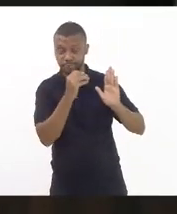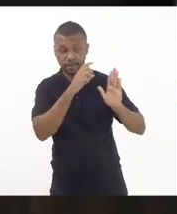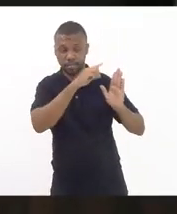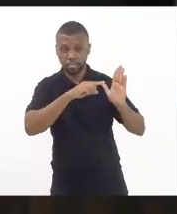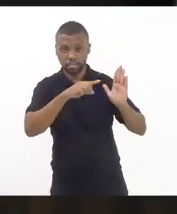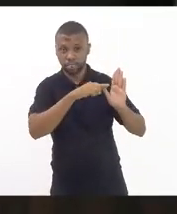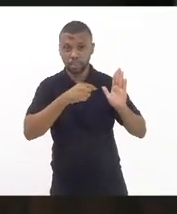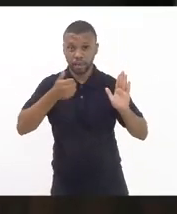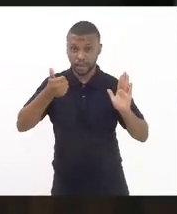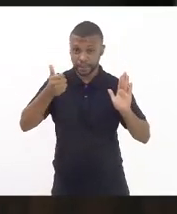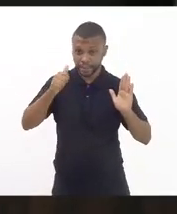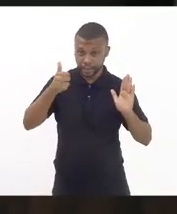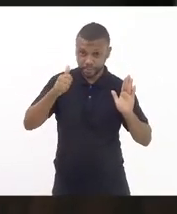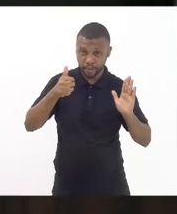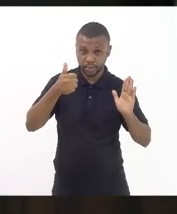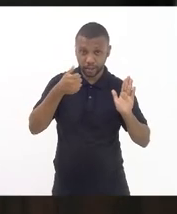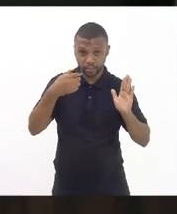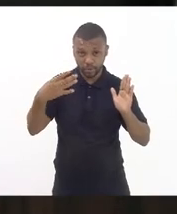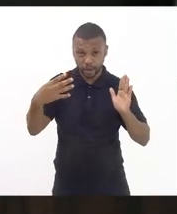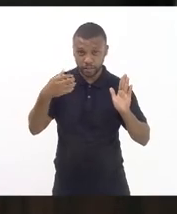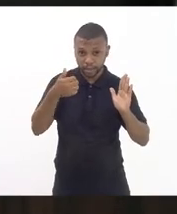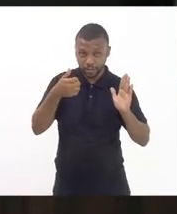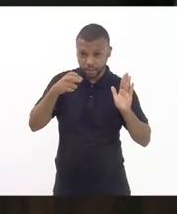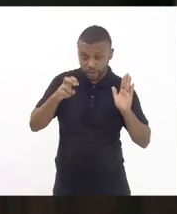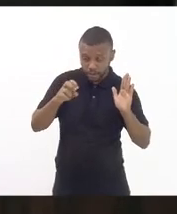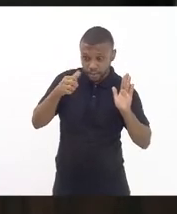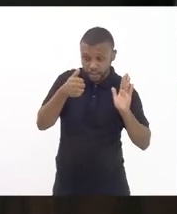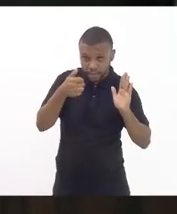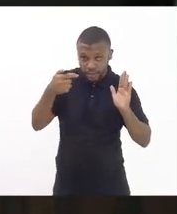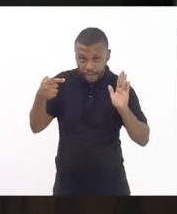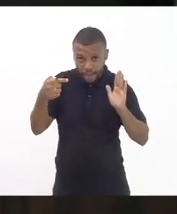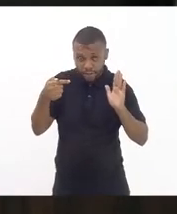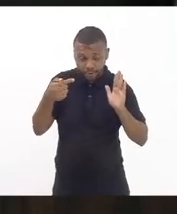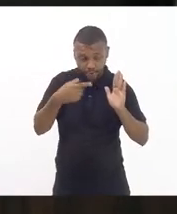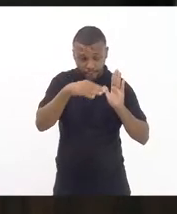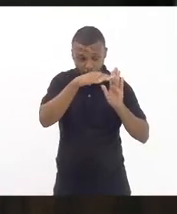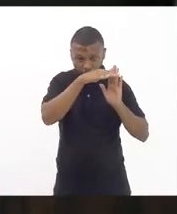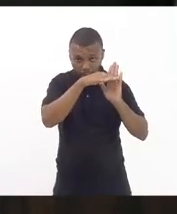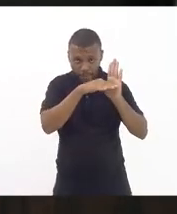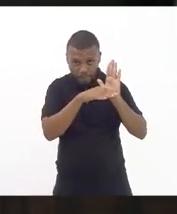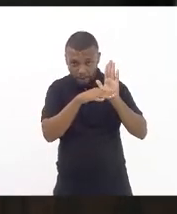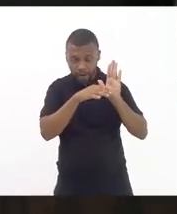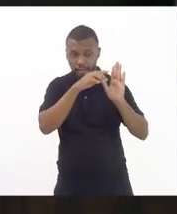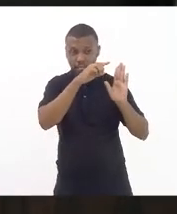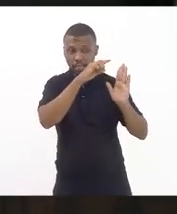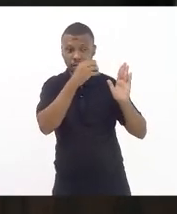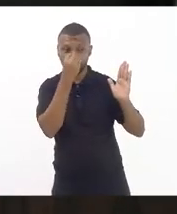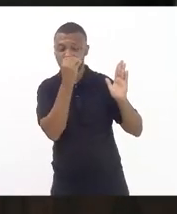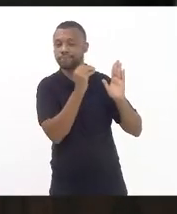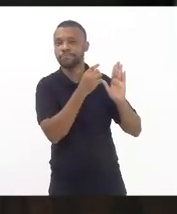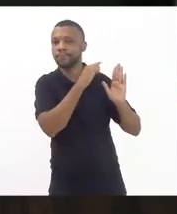11º da pauta, 14º, 15º, 17º. Então, vamos lá.